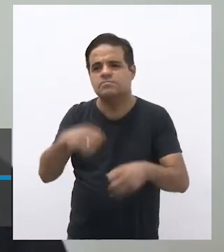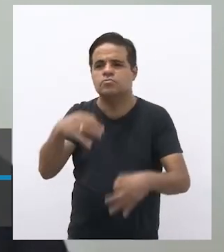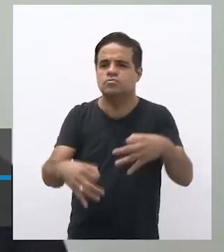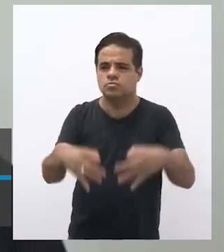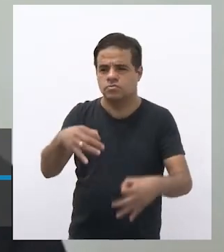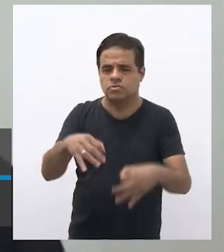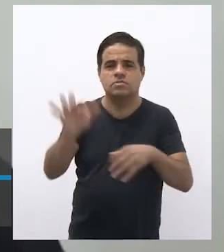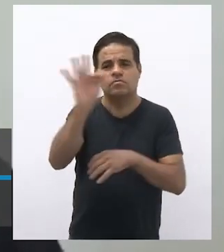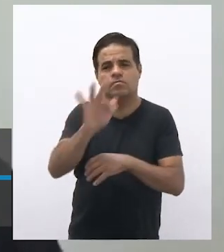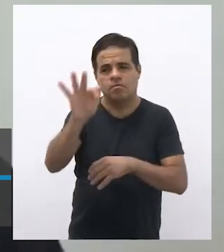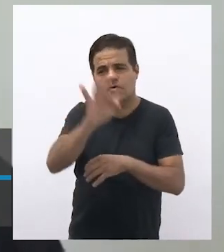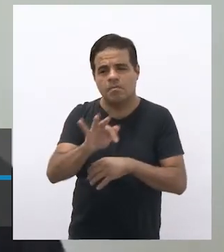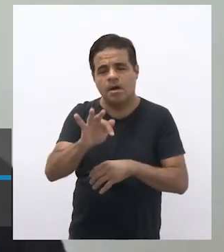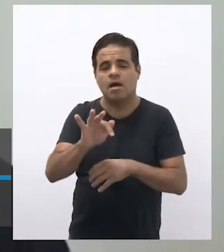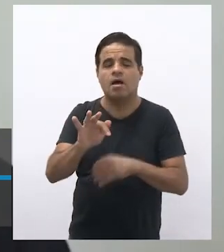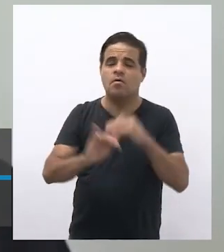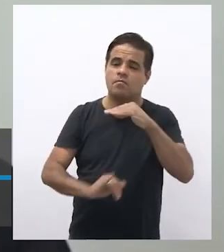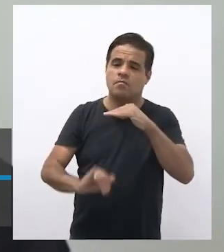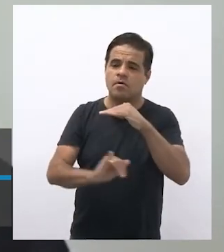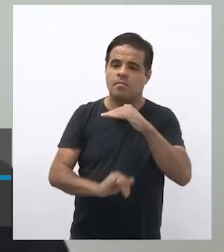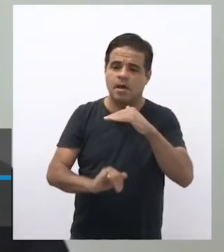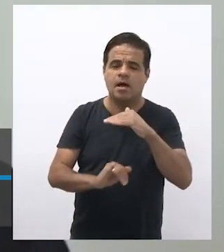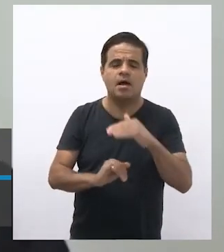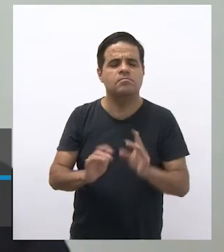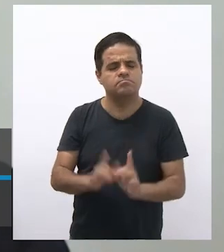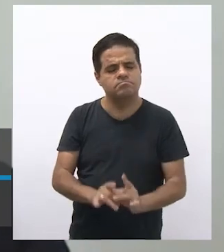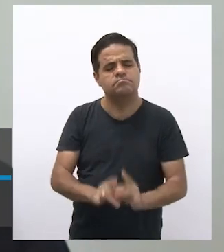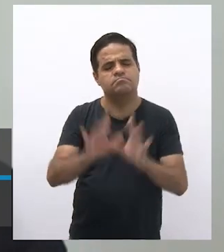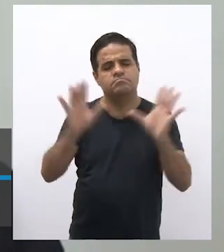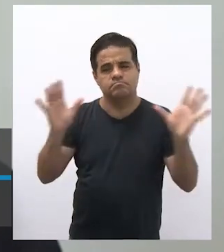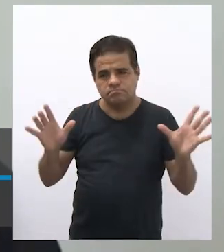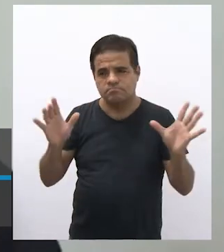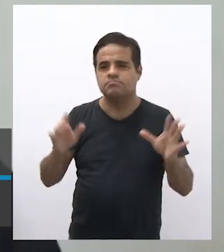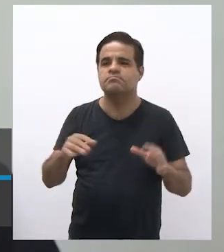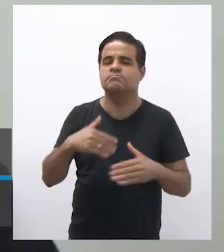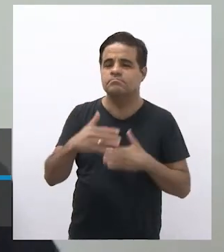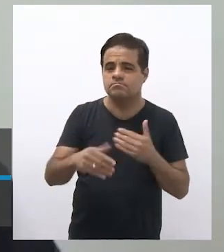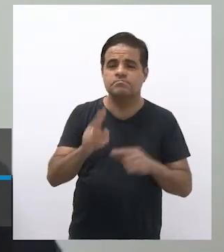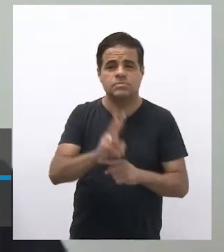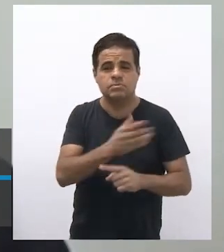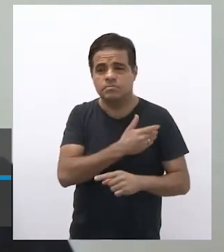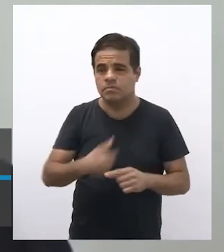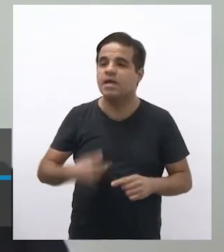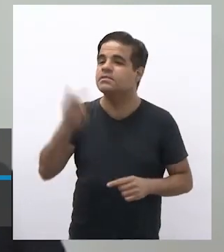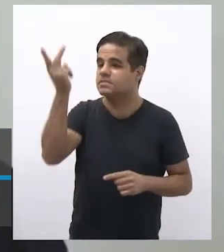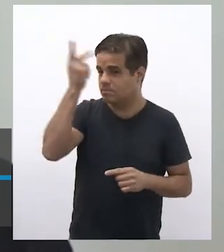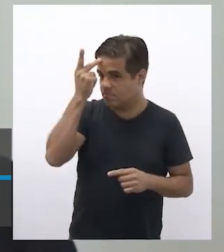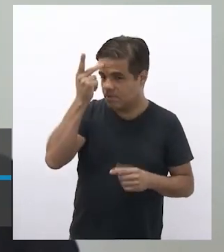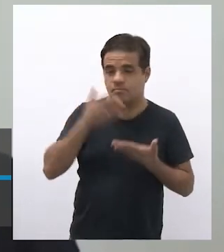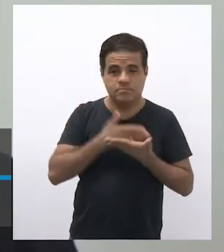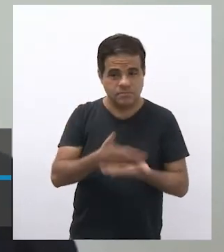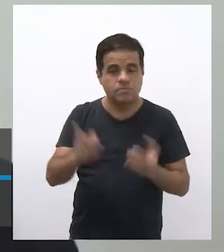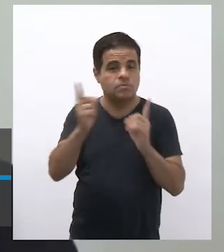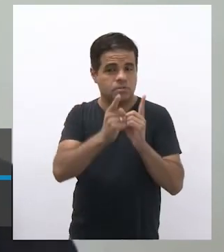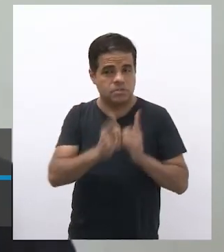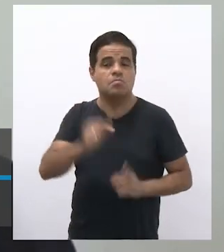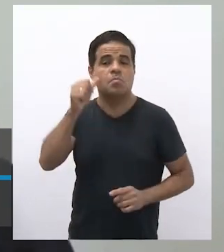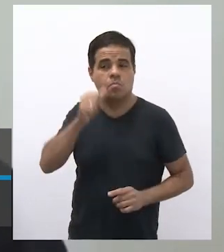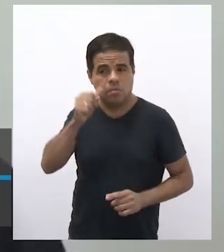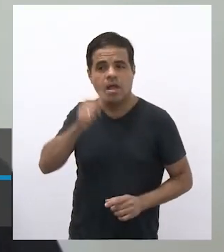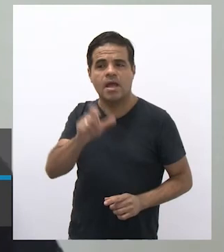informal. E aí, nesse caso, essa deliberação do Conselho Superior da Defensoria Pública de São Paulo, que orienta o atendimento de